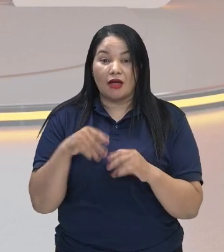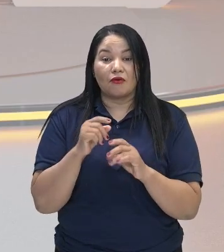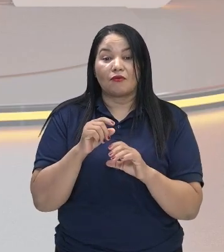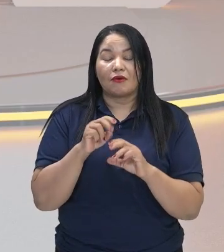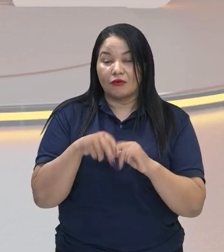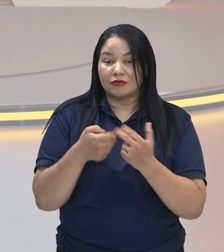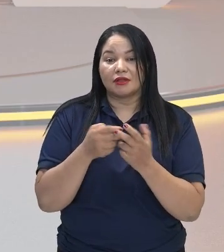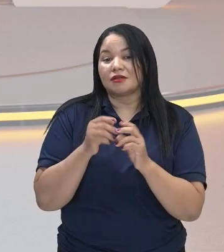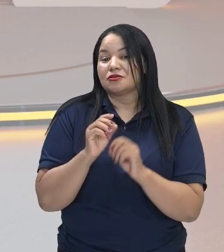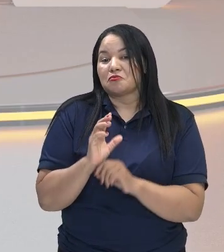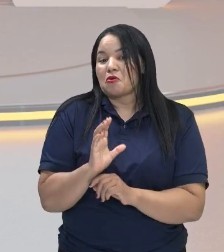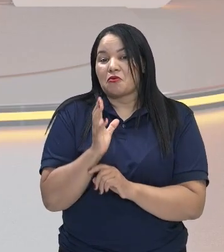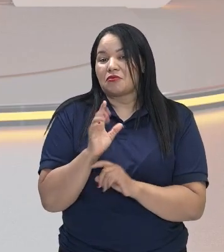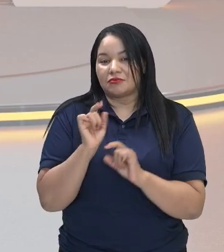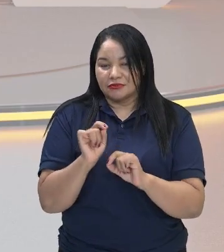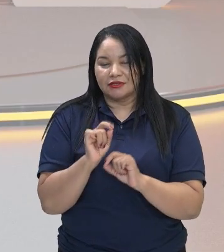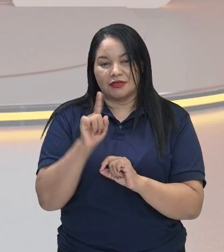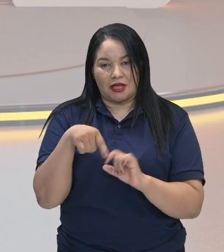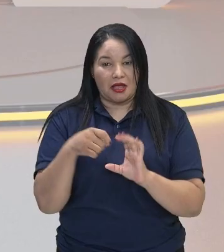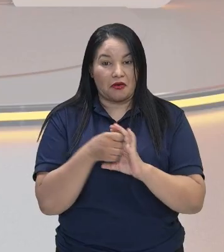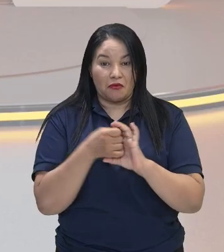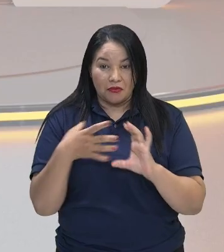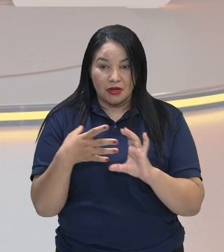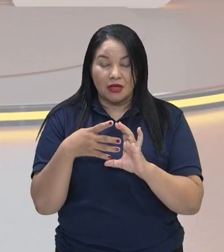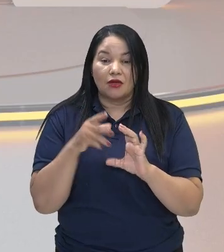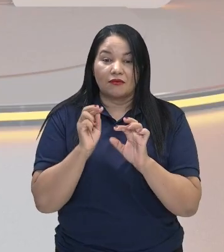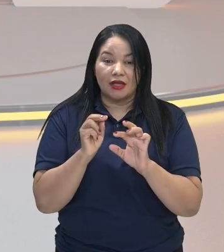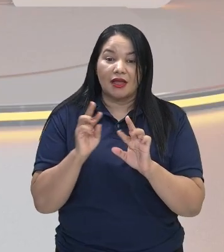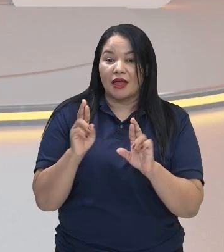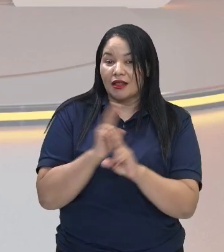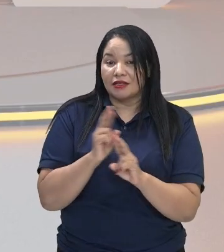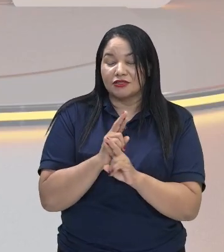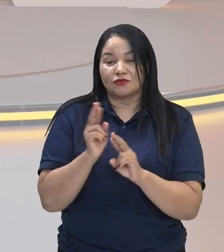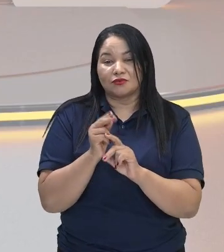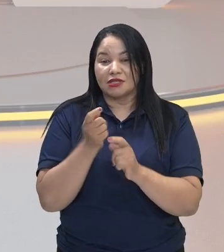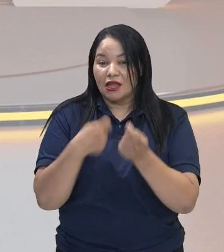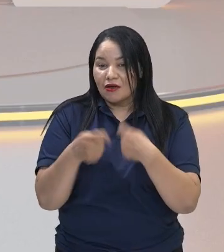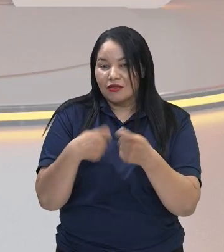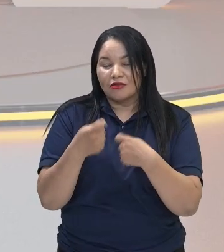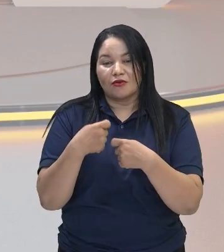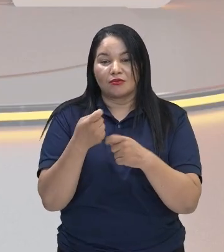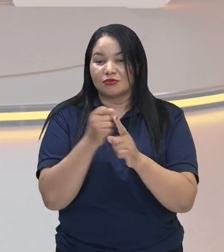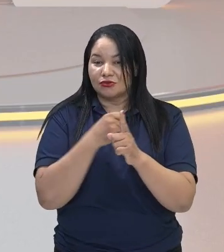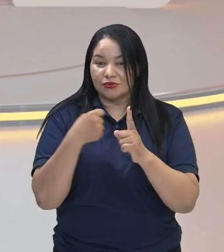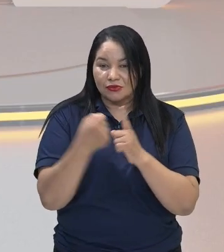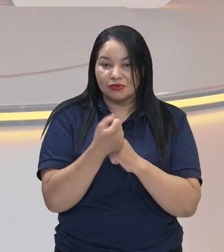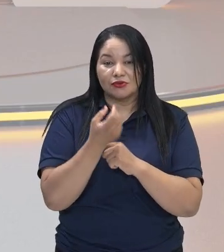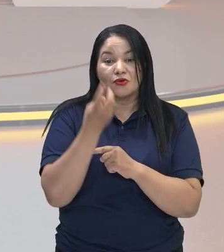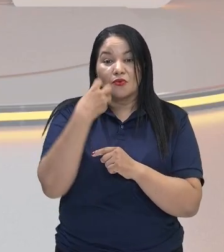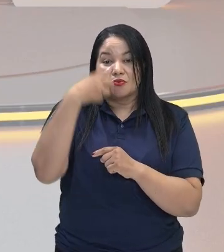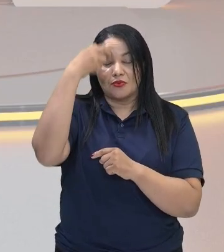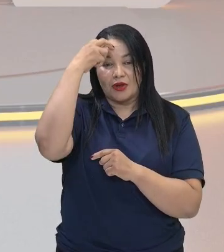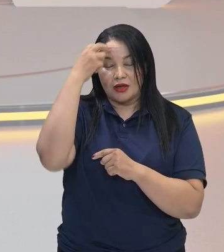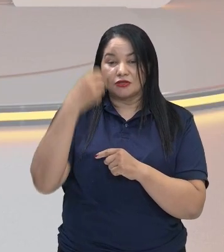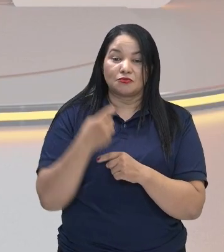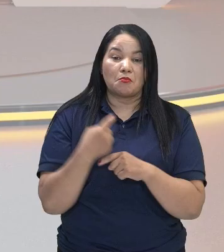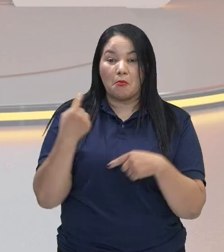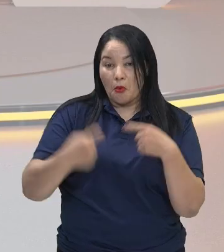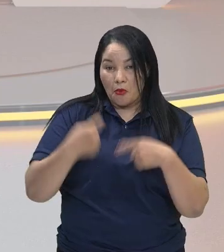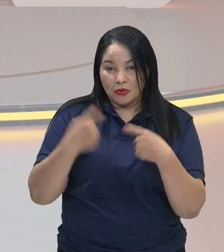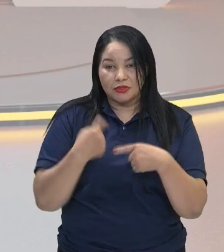caracterizado pelo aprofundamento das relações econômicas, sociais, culturais